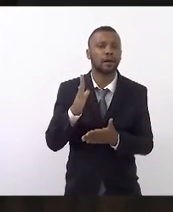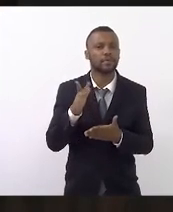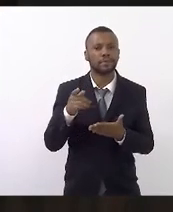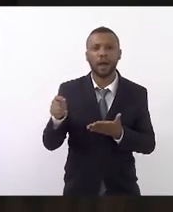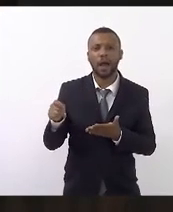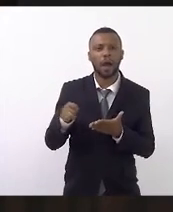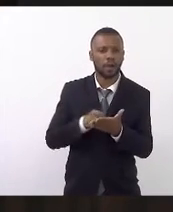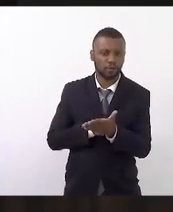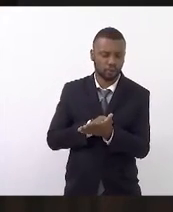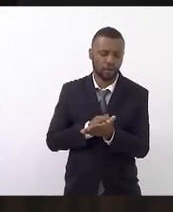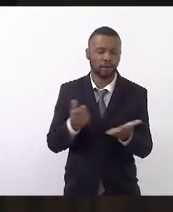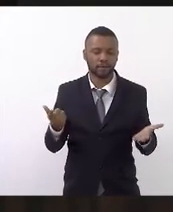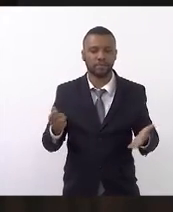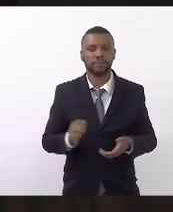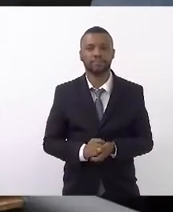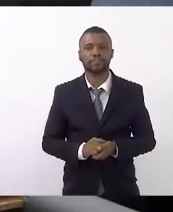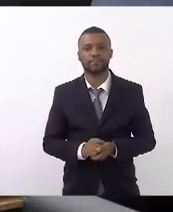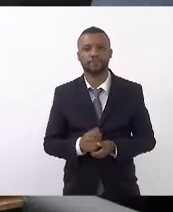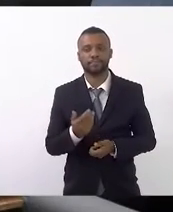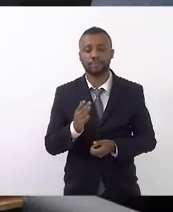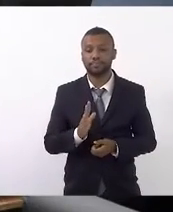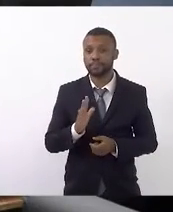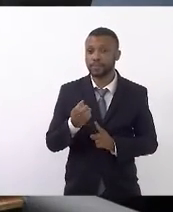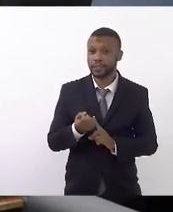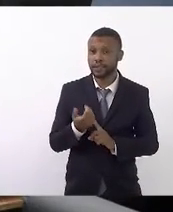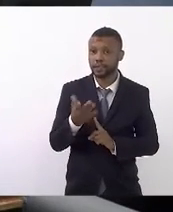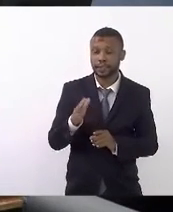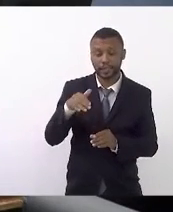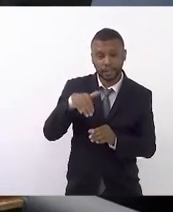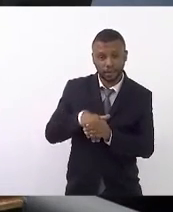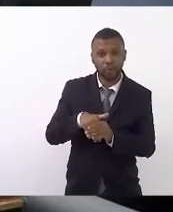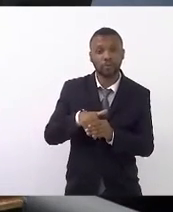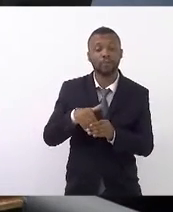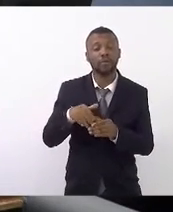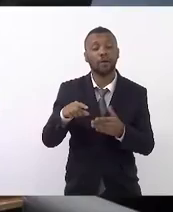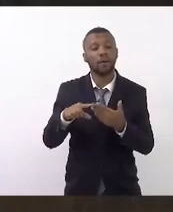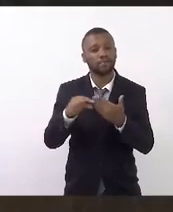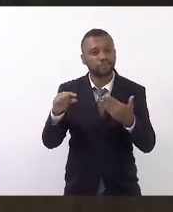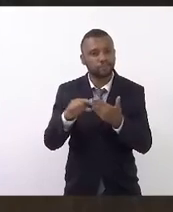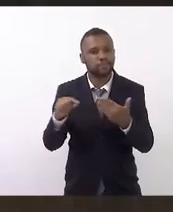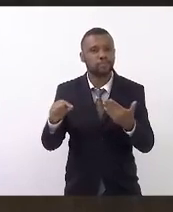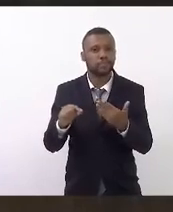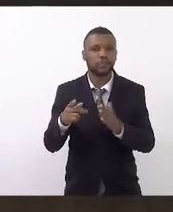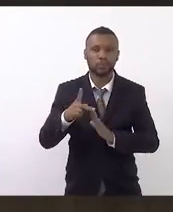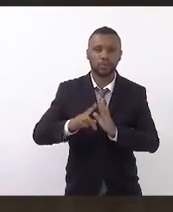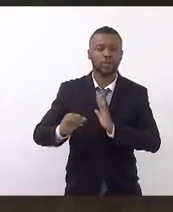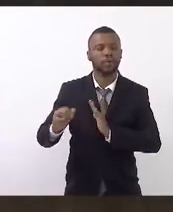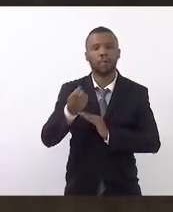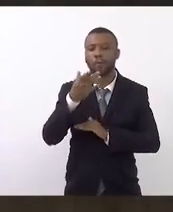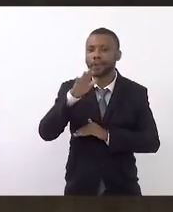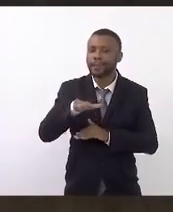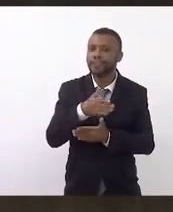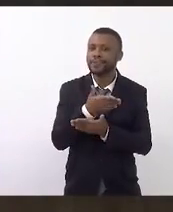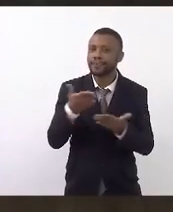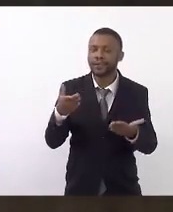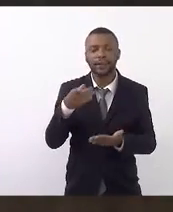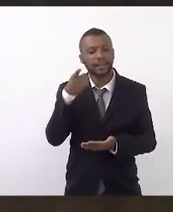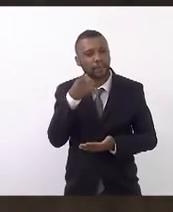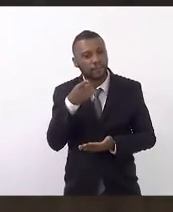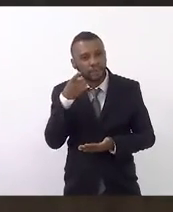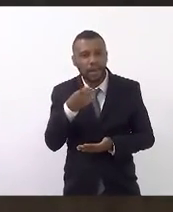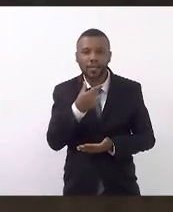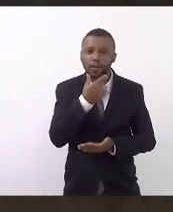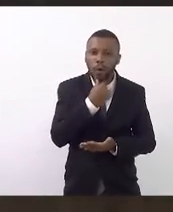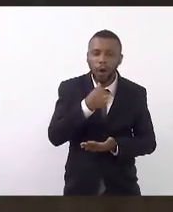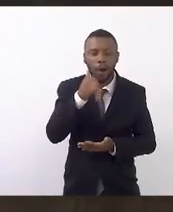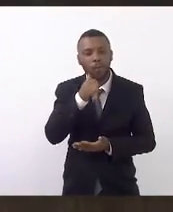vai autógrafo. Declaração de voto da autora do projeto. Boa tarde, presidente. Boa tarde, deputados e deputadas, todos que